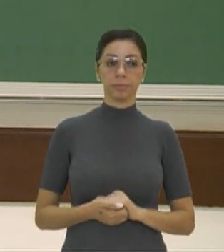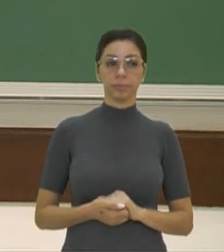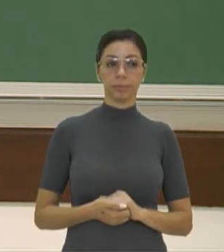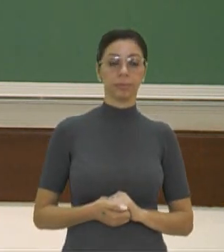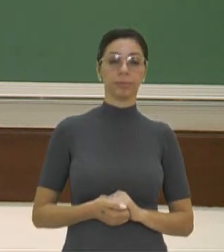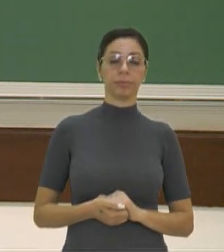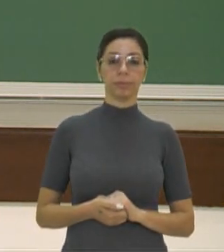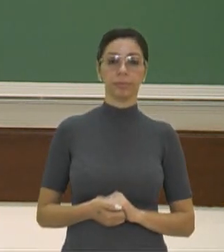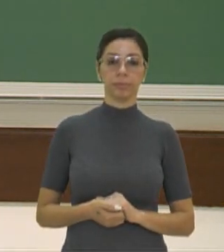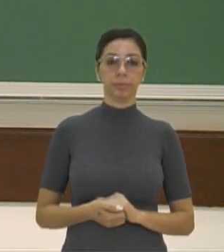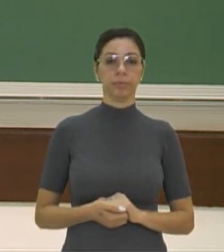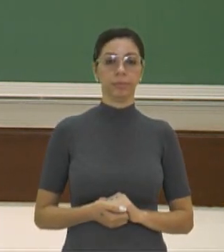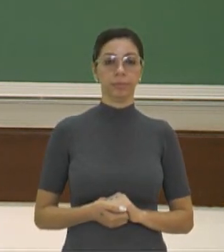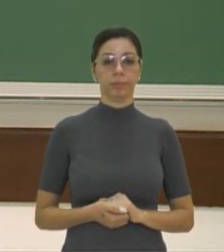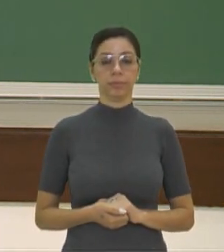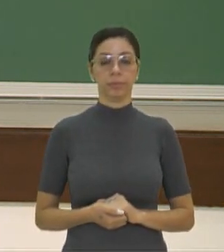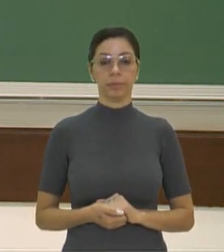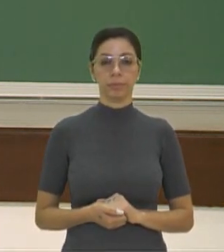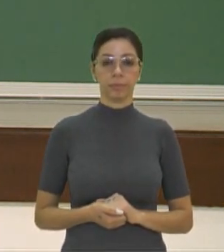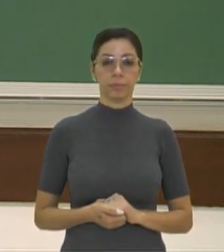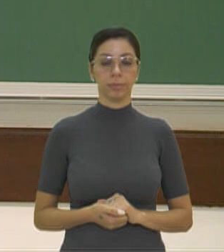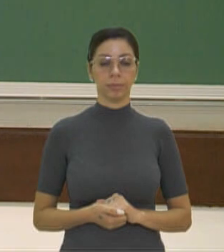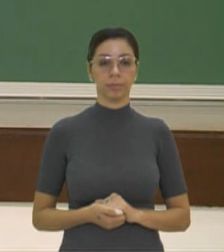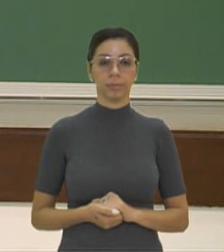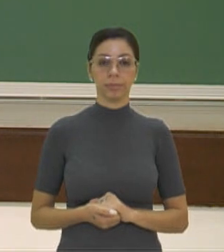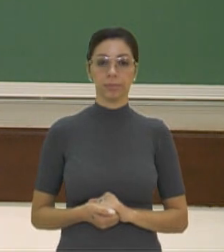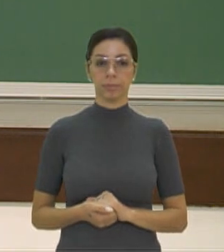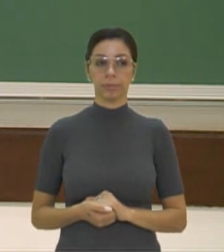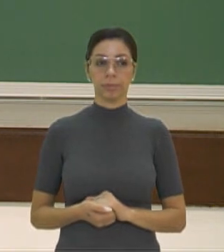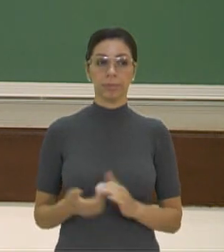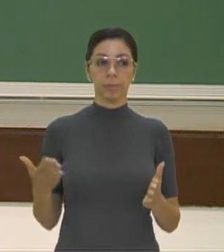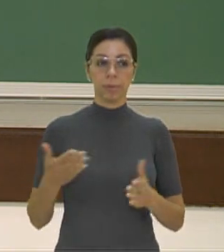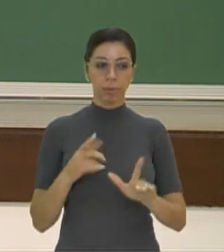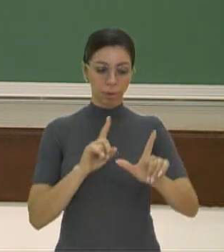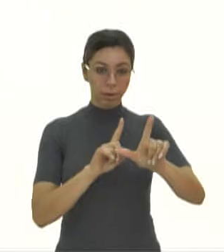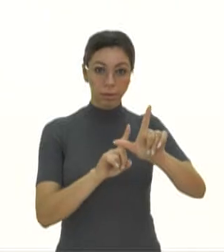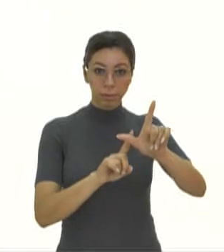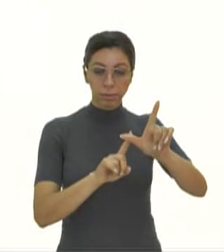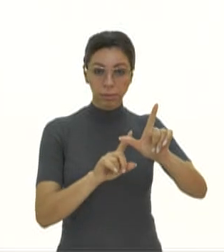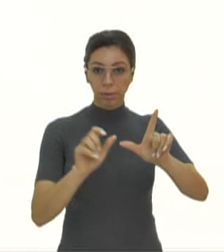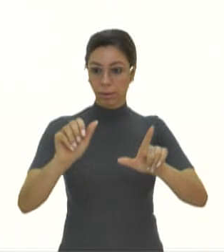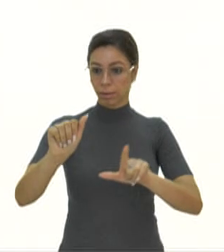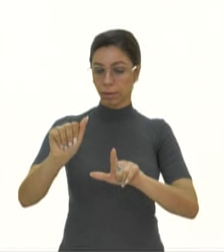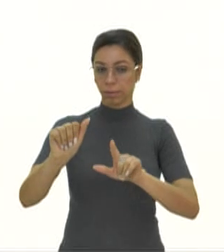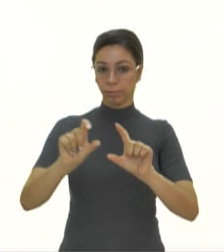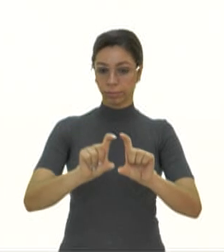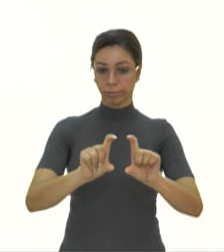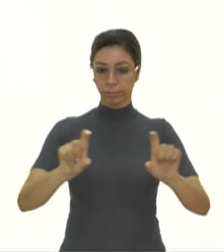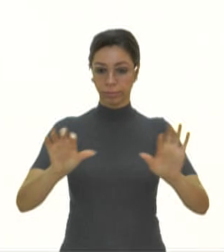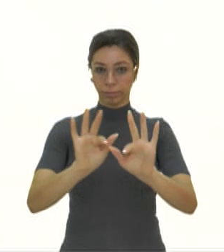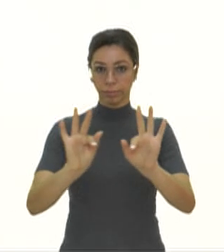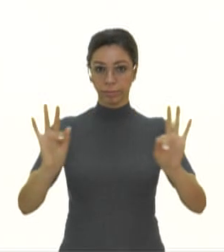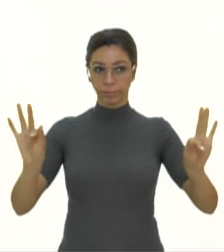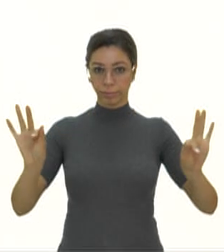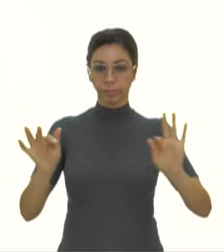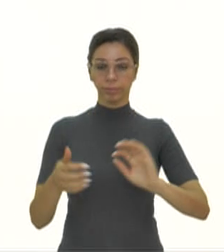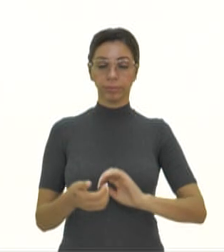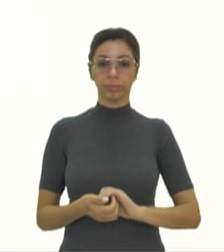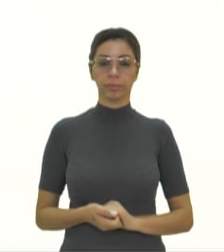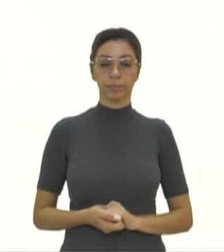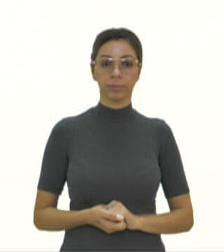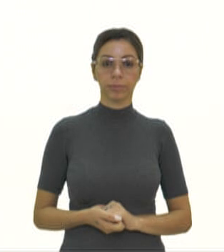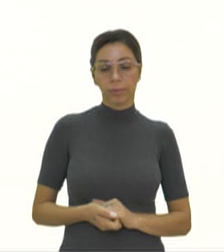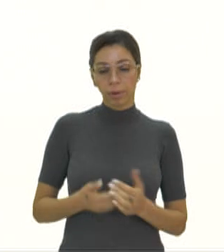nossas frases. Famous inventions and advances that come about by accident, né, que